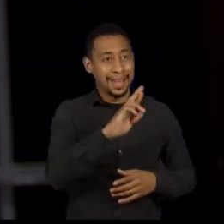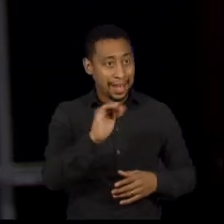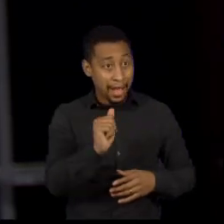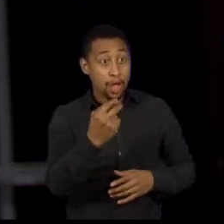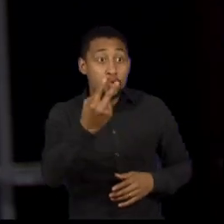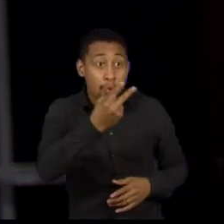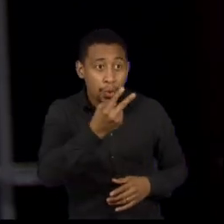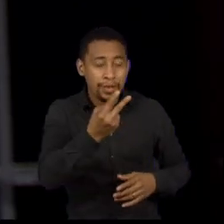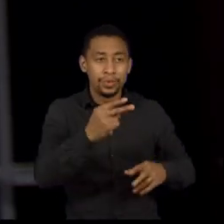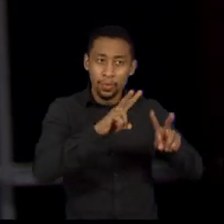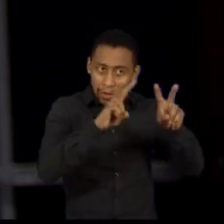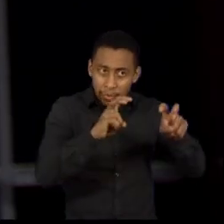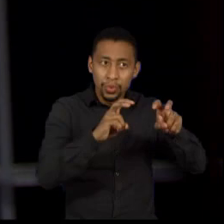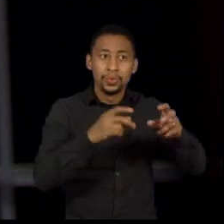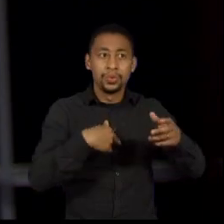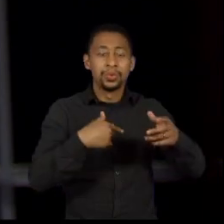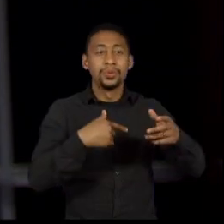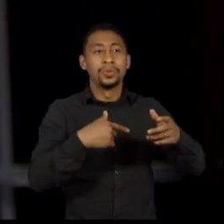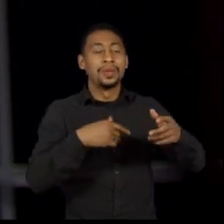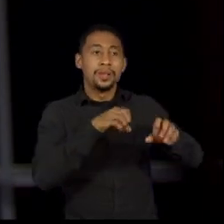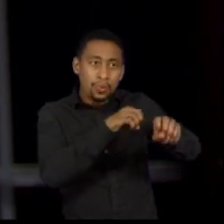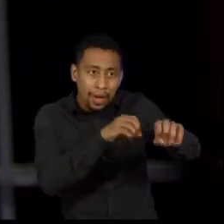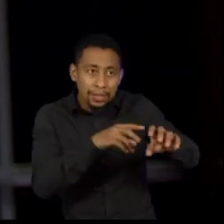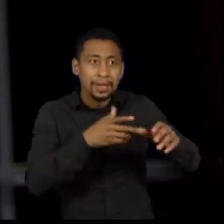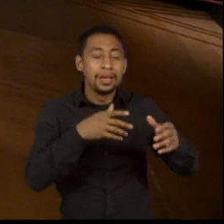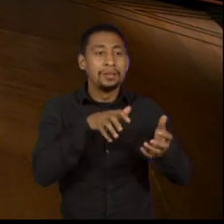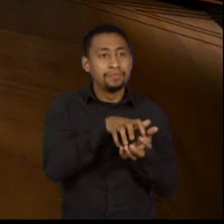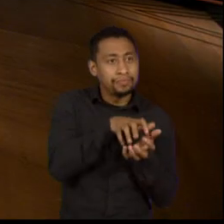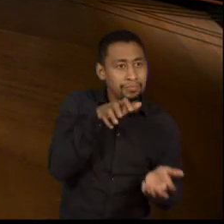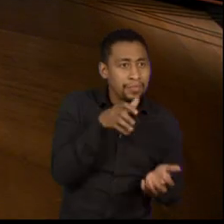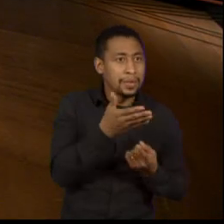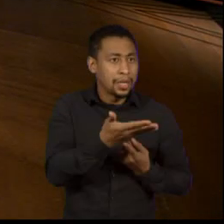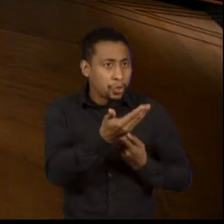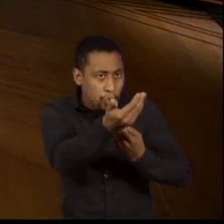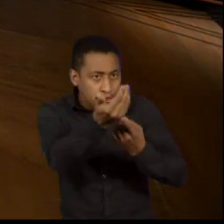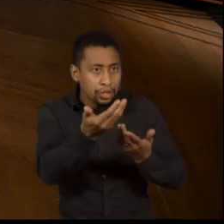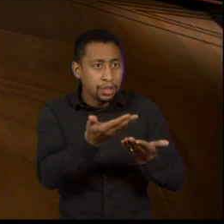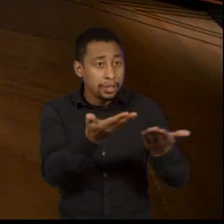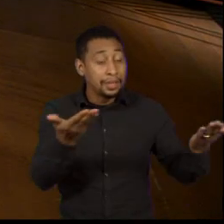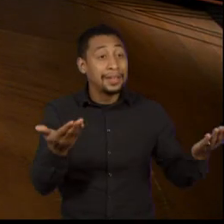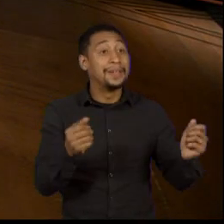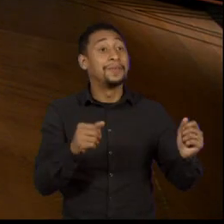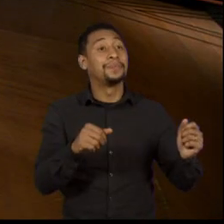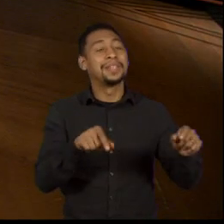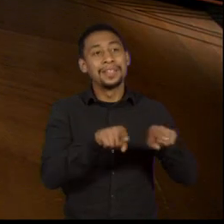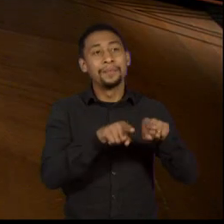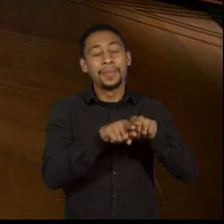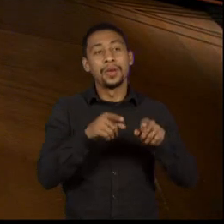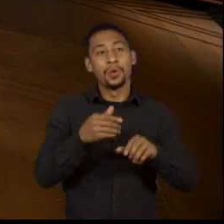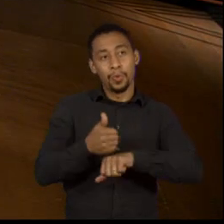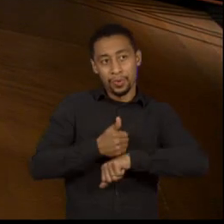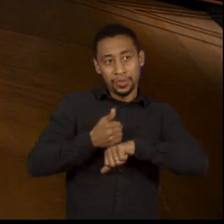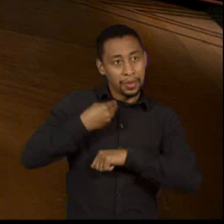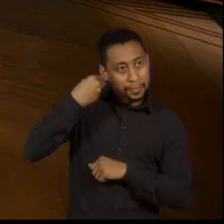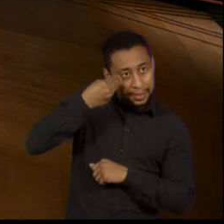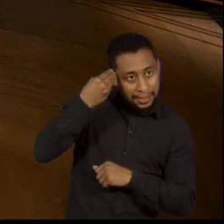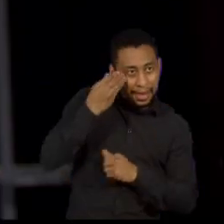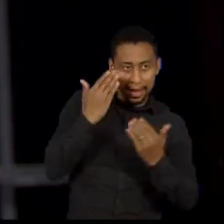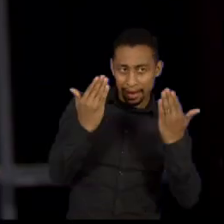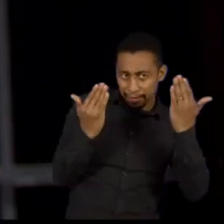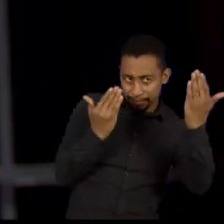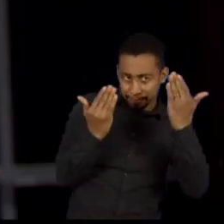educação, sexualidade, envelhecimento, tecnologia, e tinha aí como companheiro um psiquiatra e